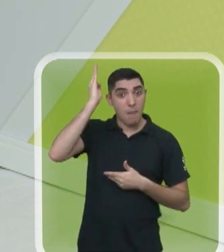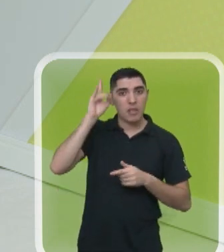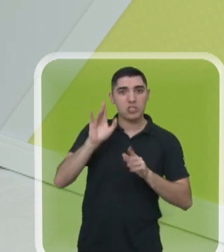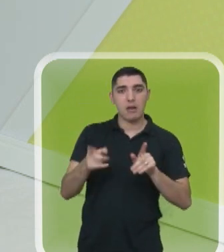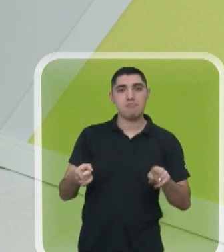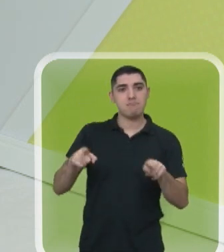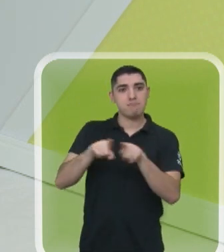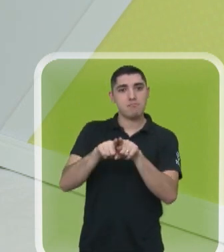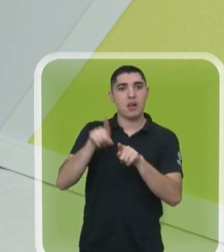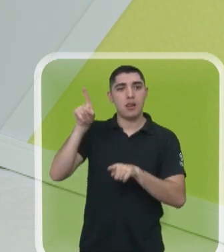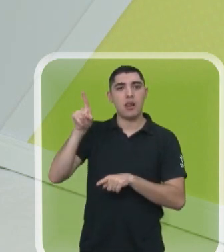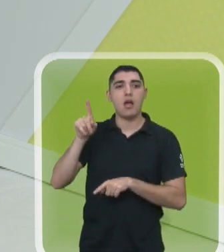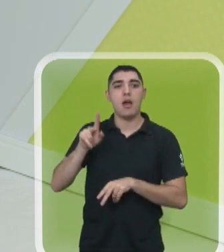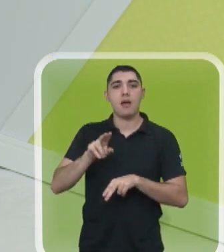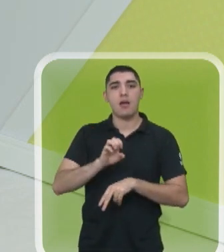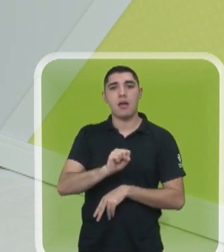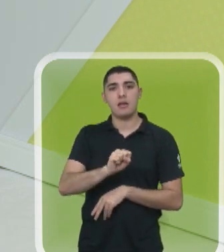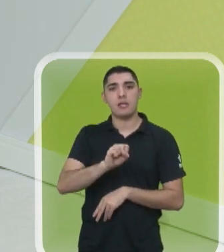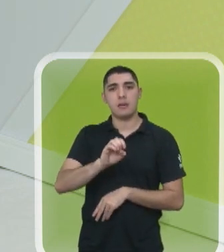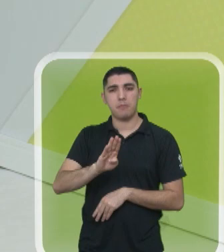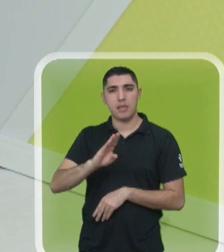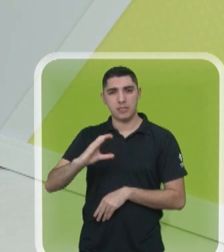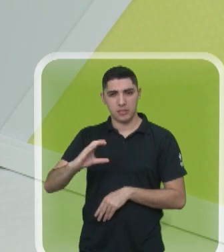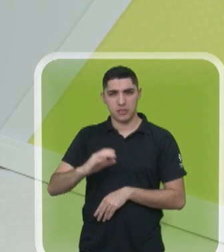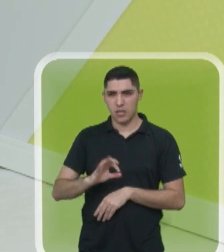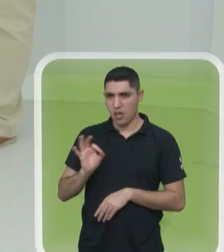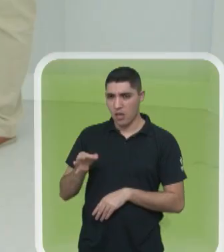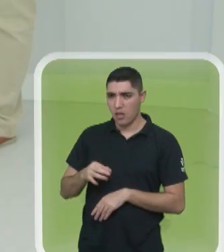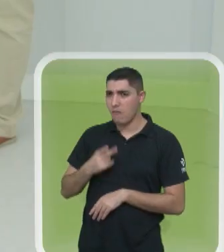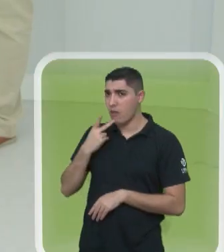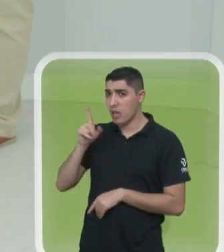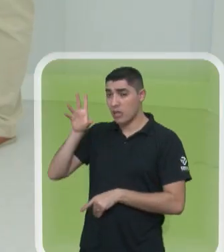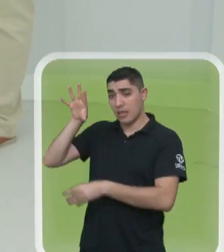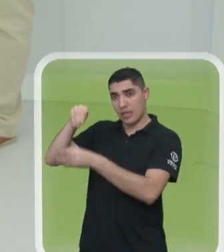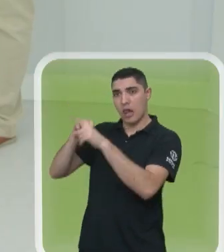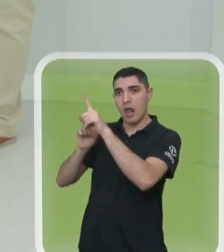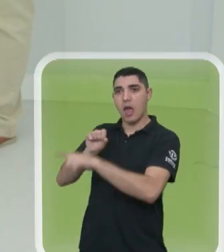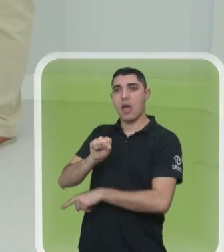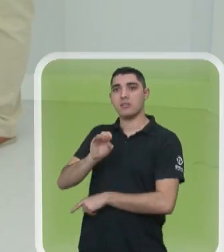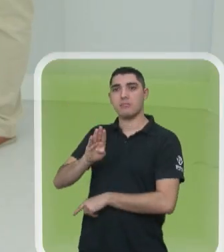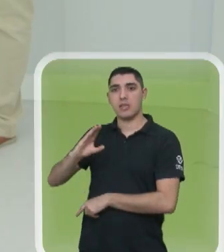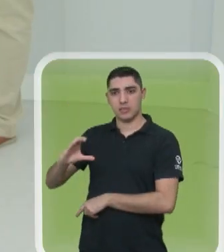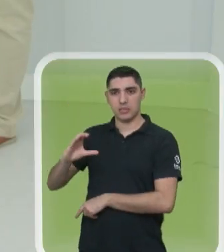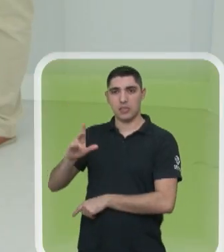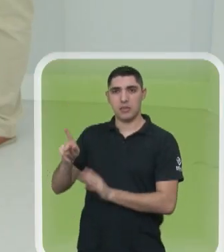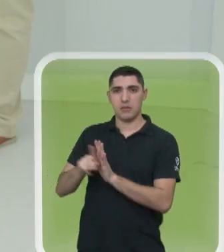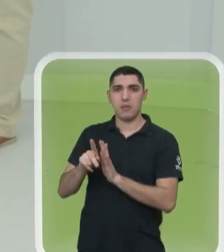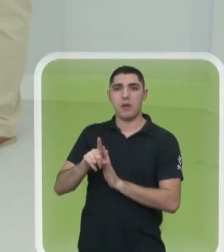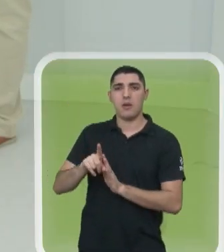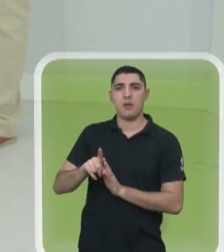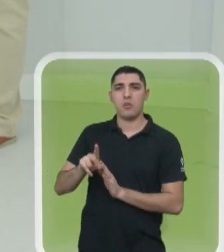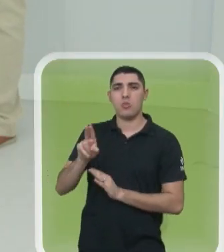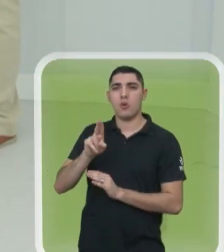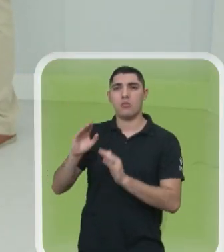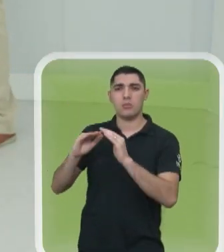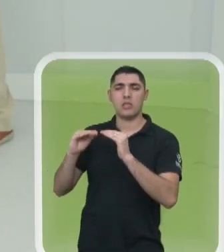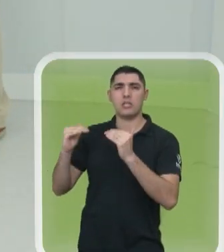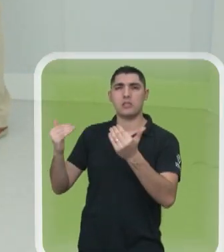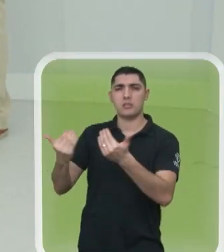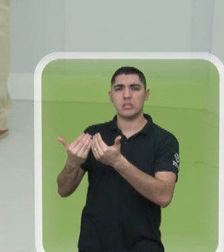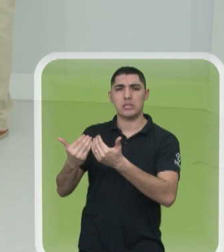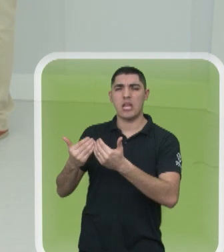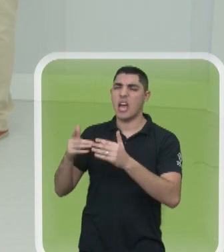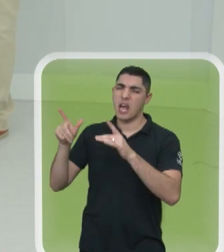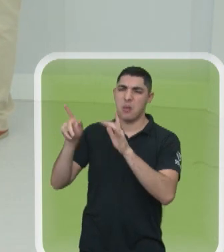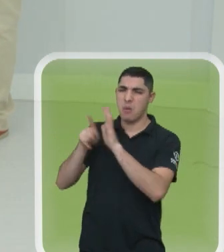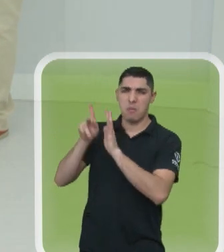São Bernardo, né? São Bernardo? Você está mandando jogos lá em São Bernardo. São Bernardo, lá no Adib, Moisés Dib? Isso. Não, isso aí é Santo André. É lá... Bom, não sei, está